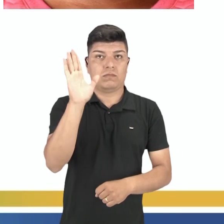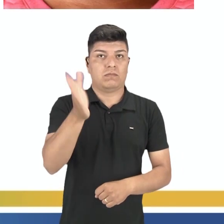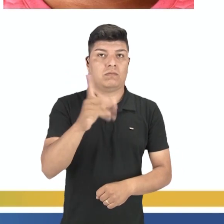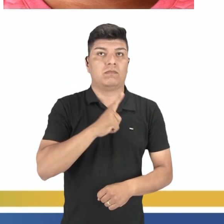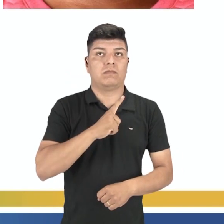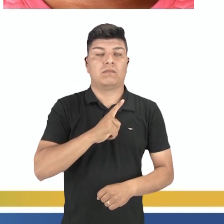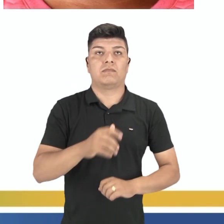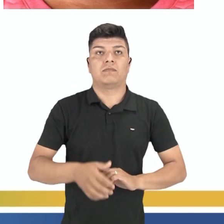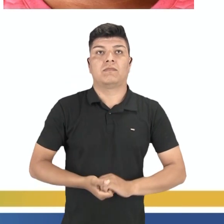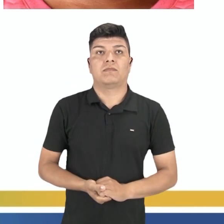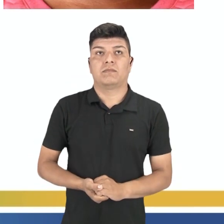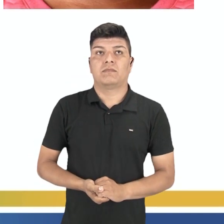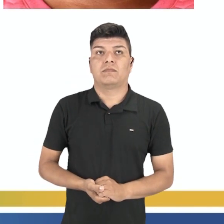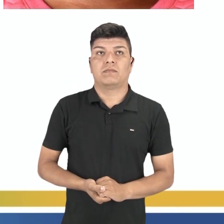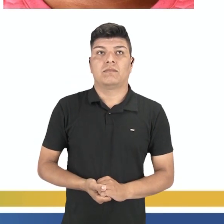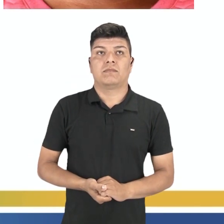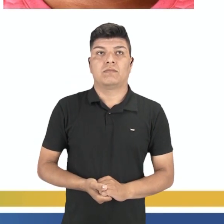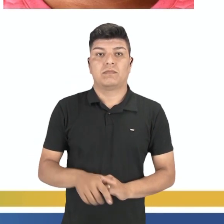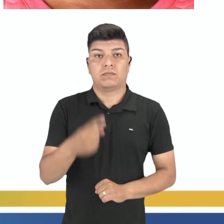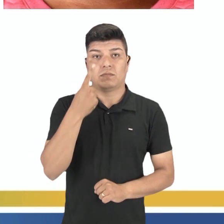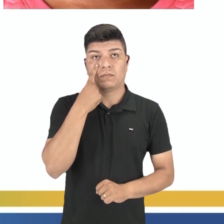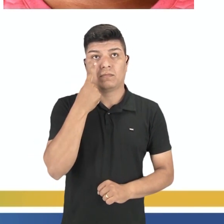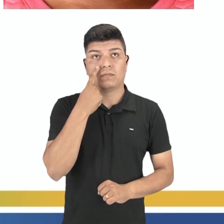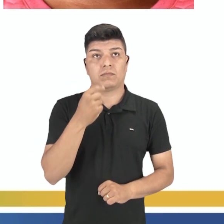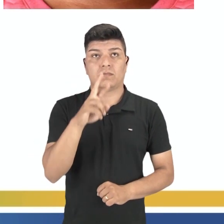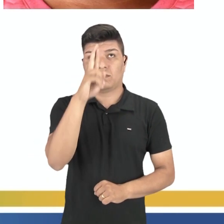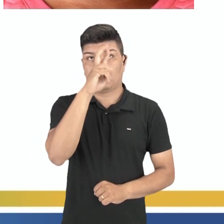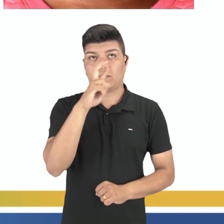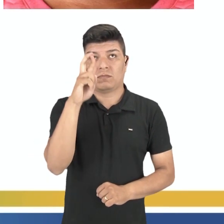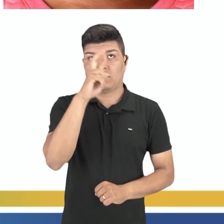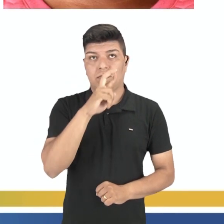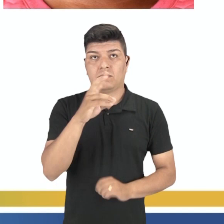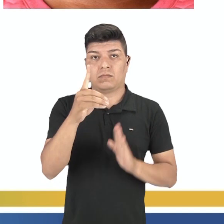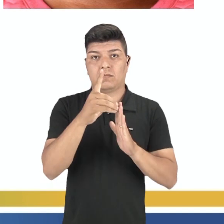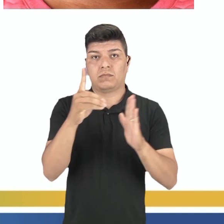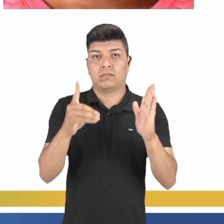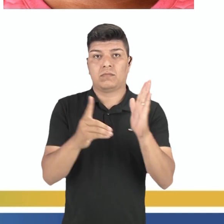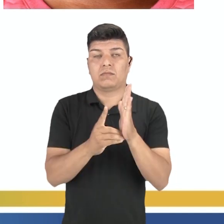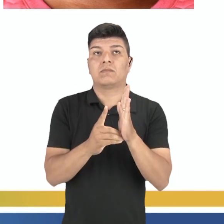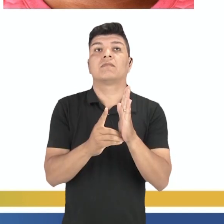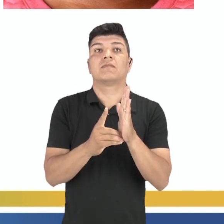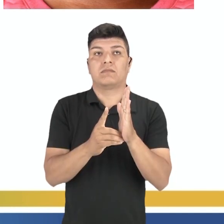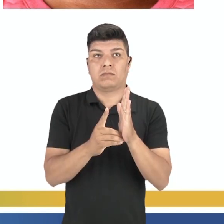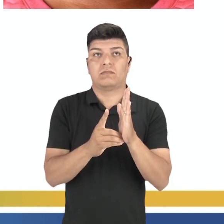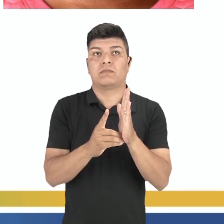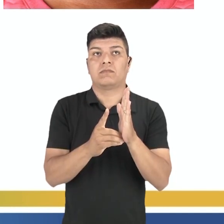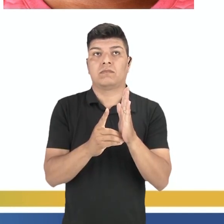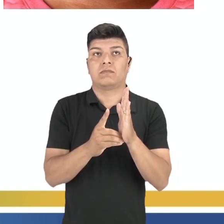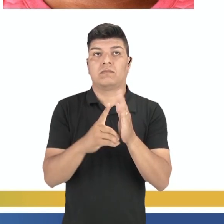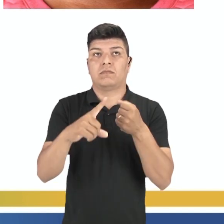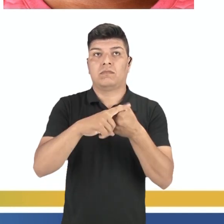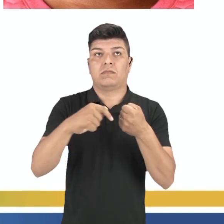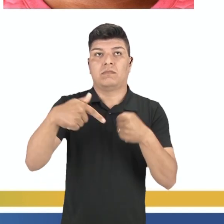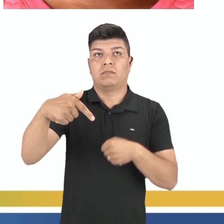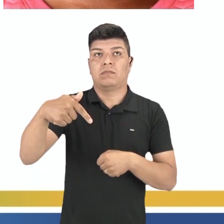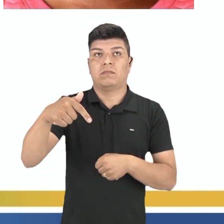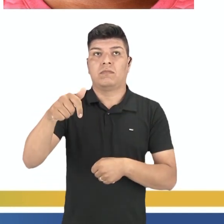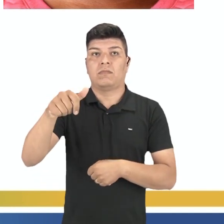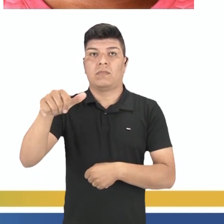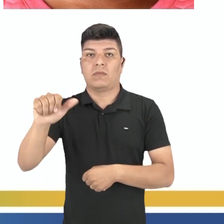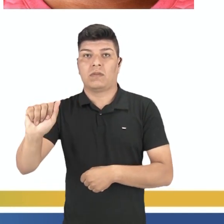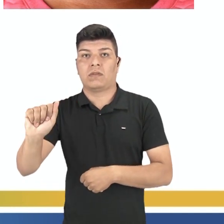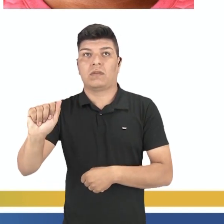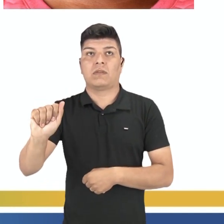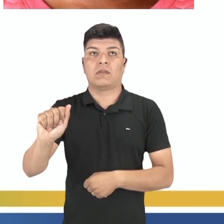exista. Vamos aqui observar esse decreto. Diz assim, artigo 7A,